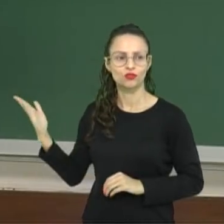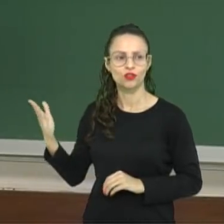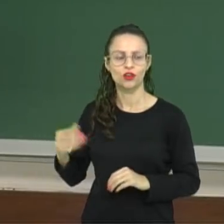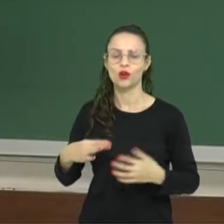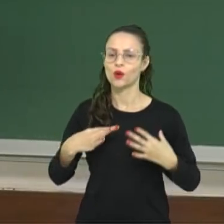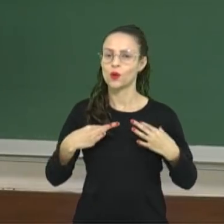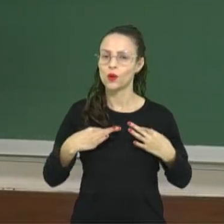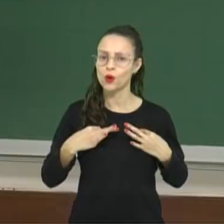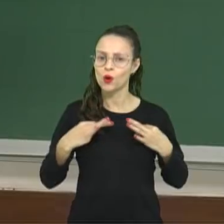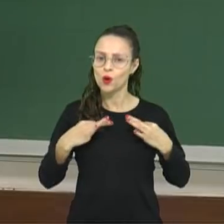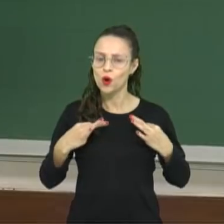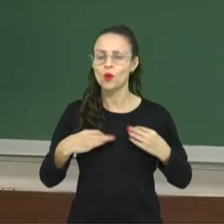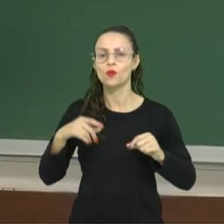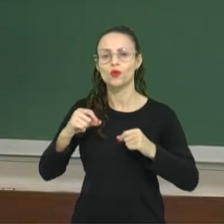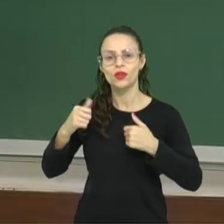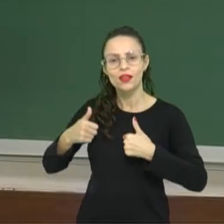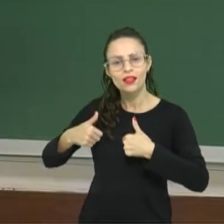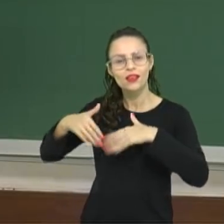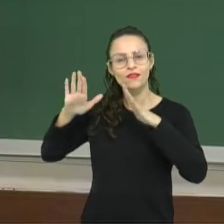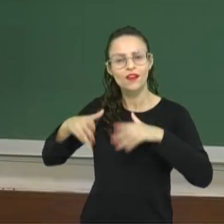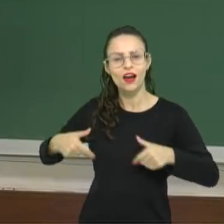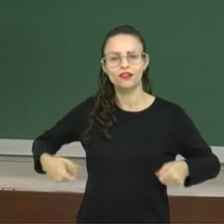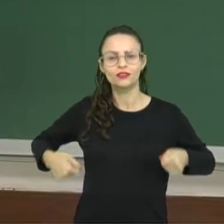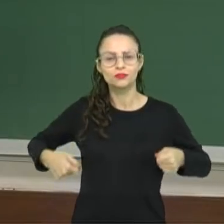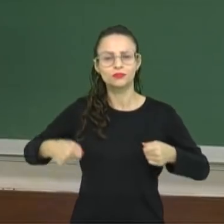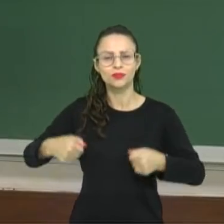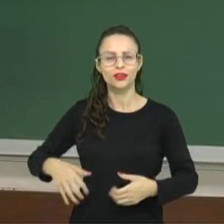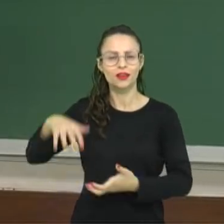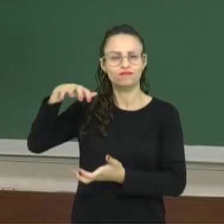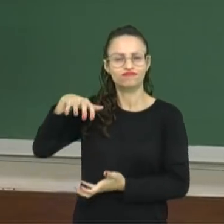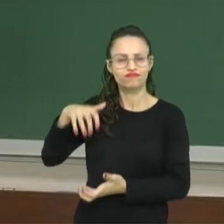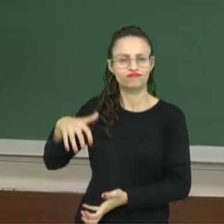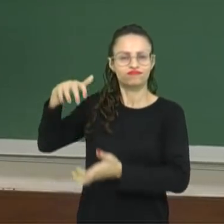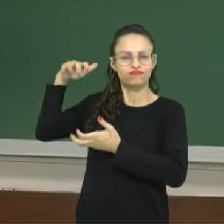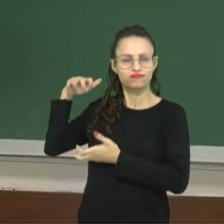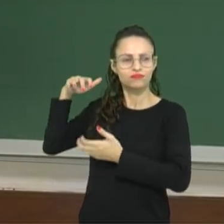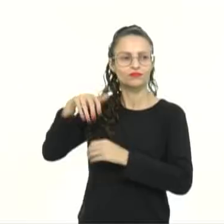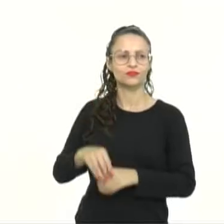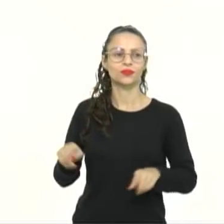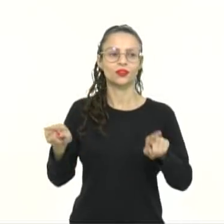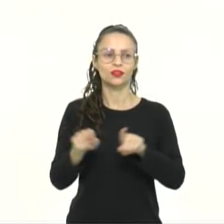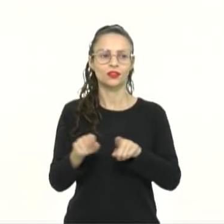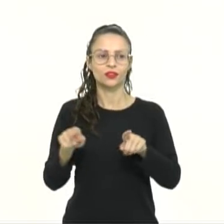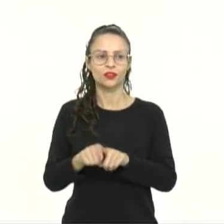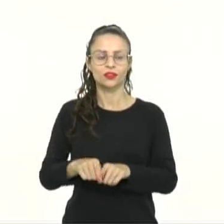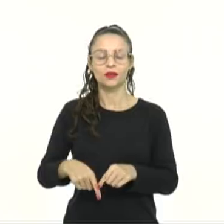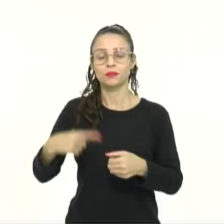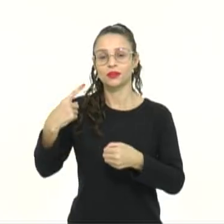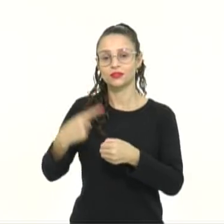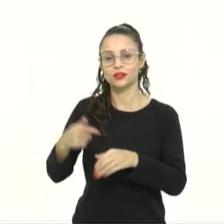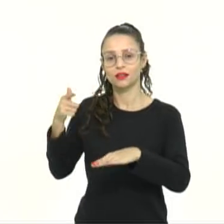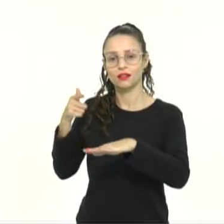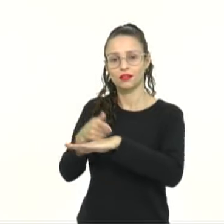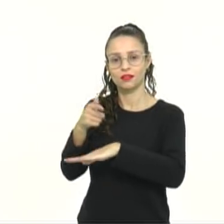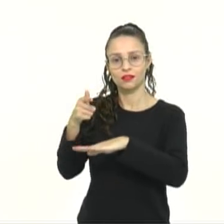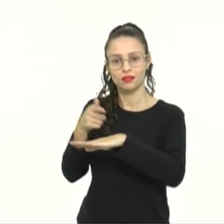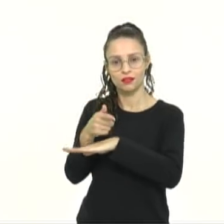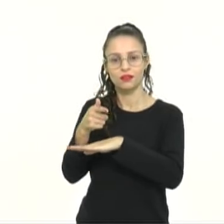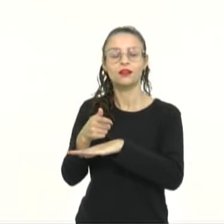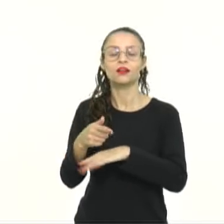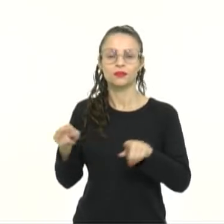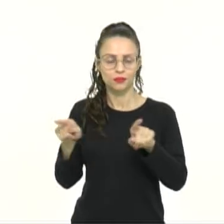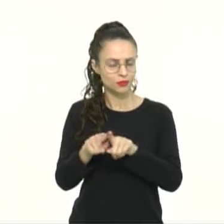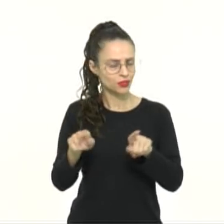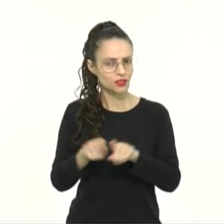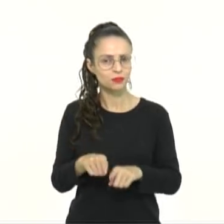os trajes e o que eles levavam na bagagem, né. Temos também ali a Lapa, que tem muitas características,